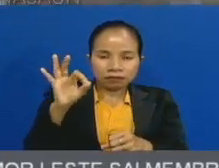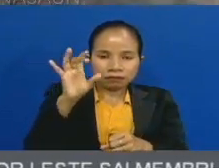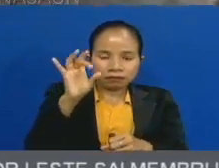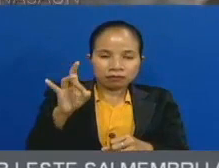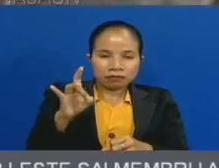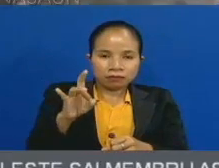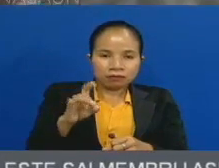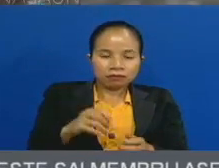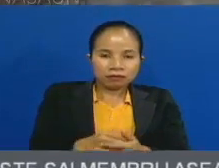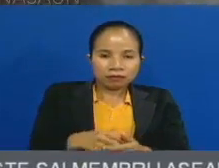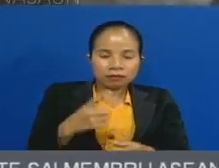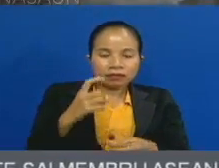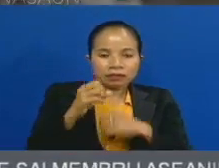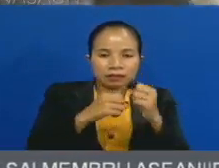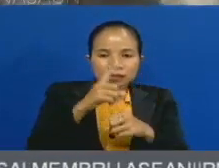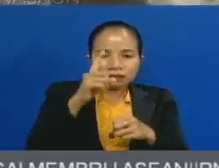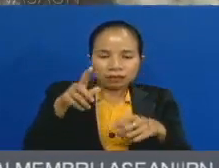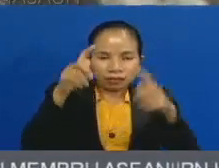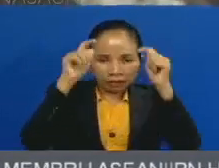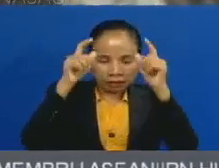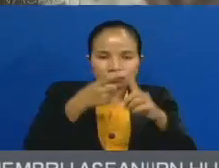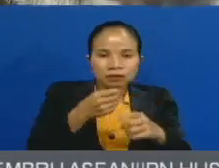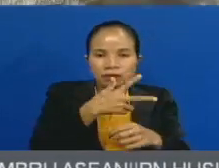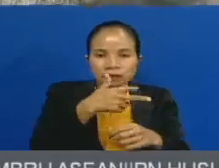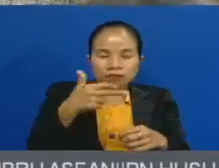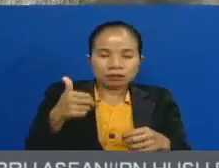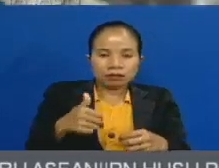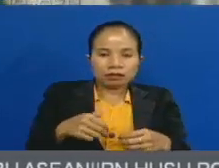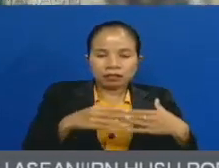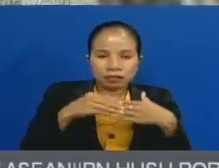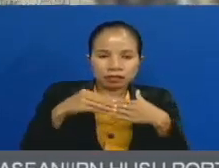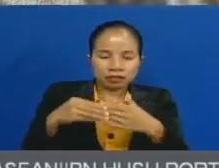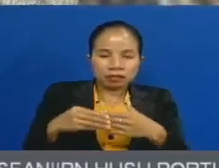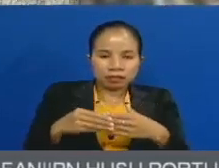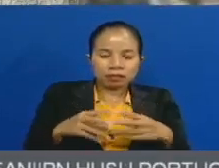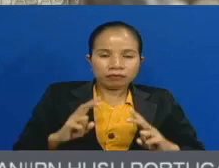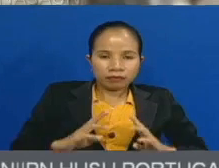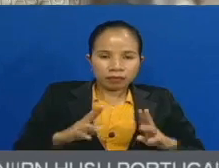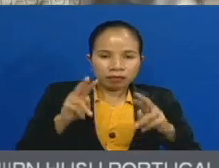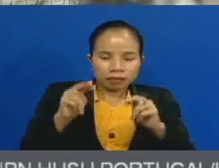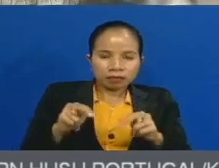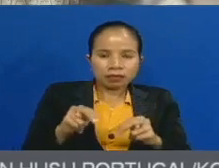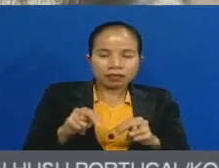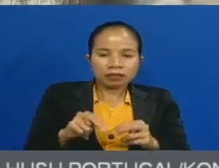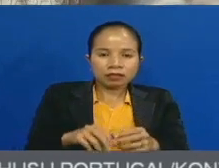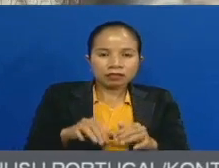walu, heladeit tinang ida Timor-Leste sa Husi Indonesia nia uku, saudoso ne tenke Husi kela